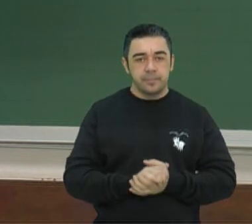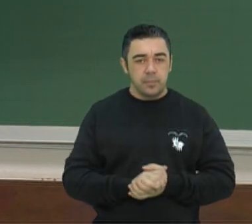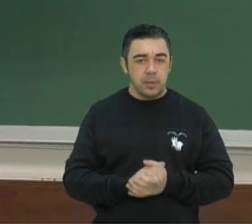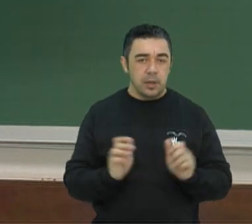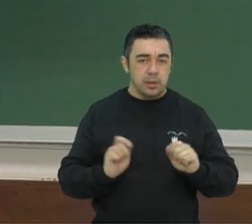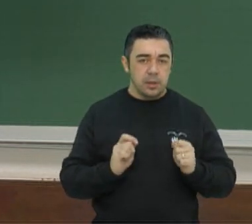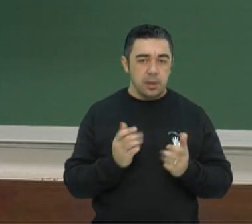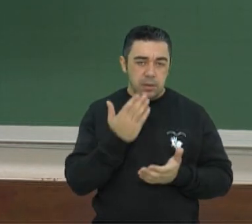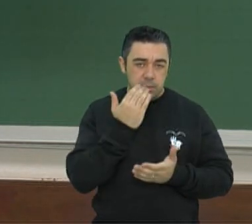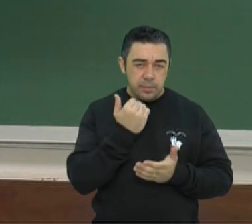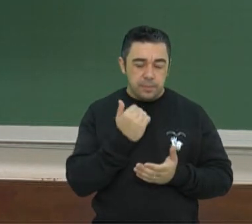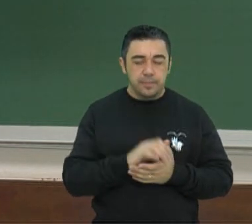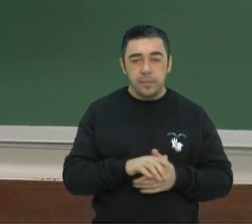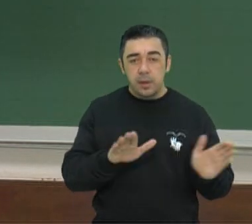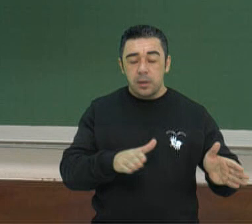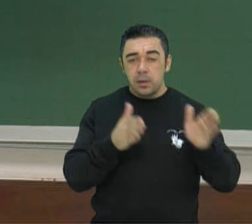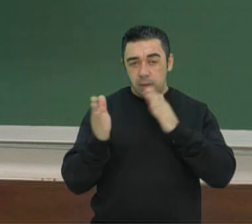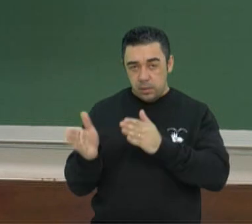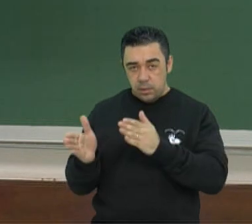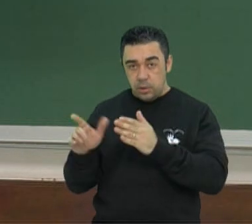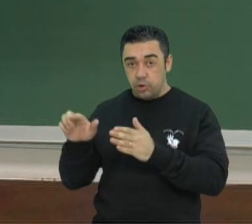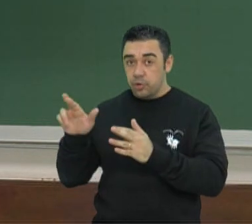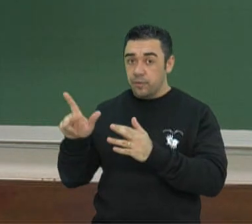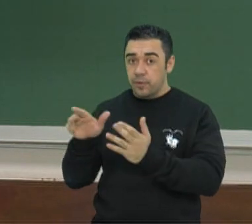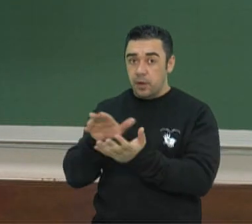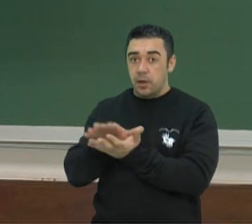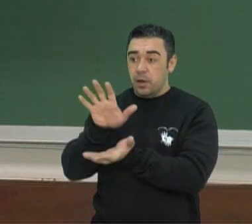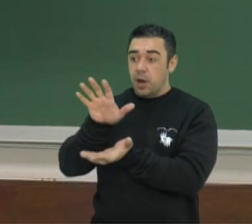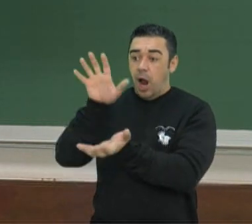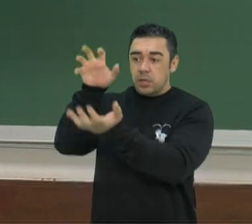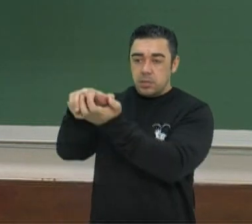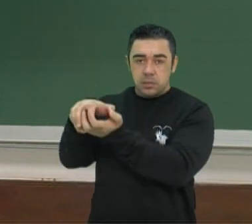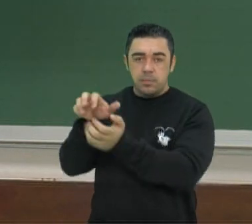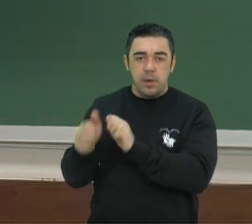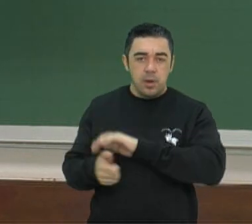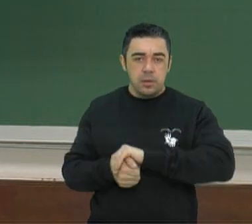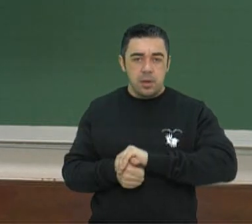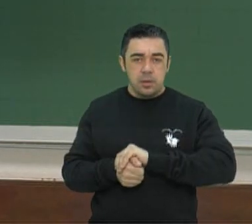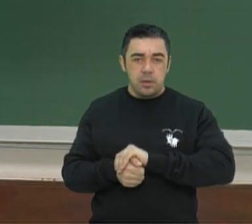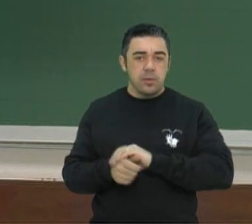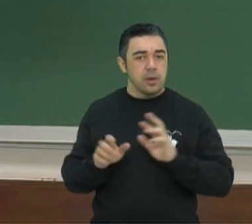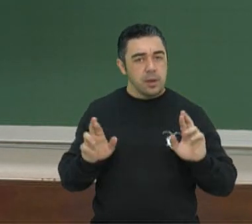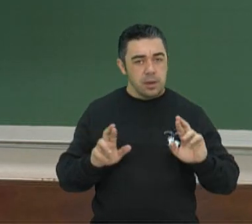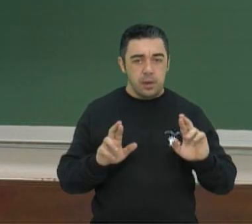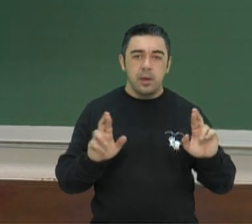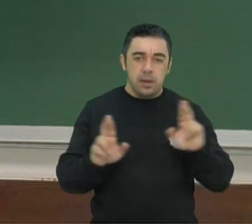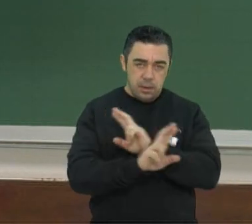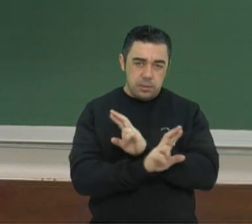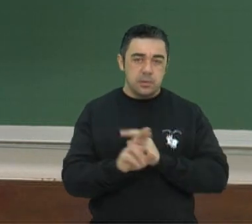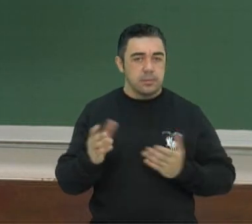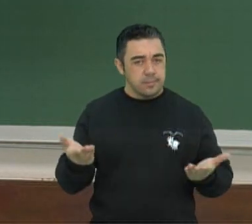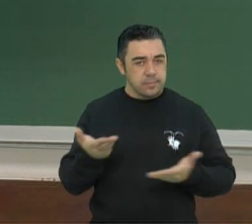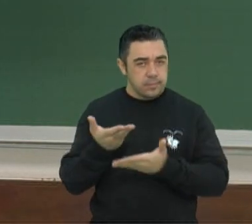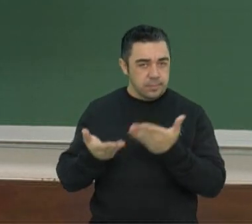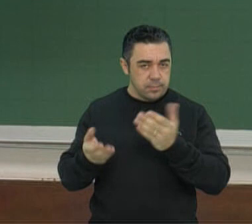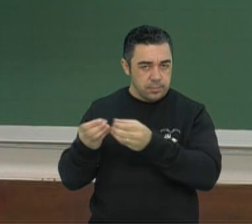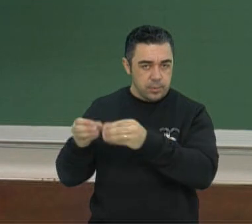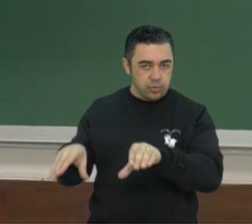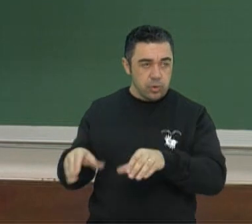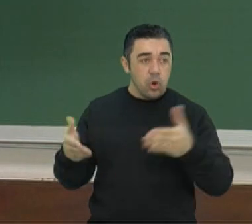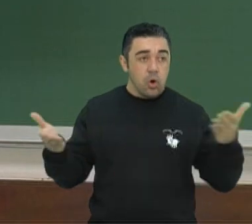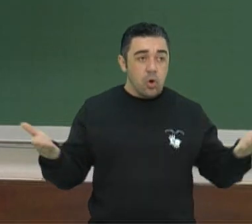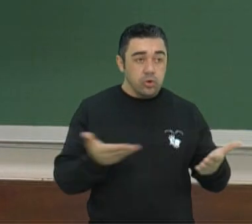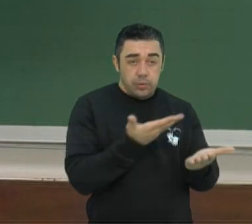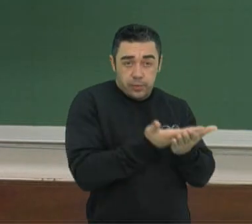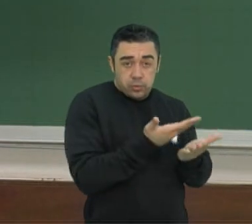ganha alimento, né? E aqui já não, né? Aqui ele está se alimentando de um cágado, aqui, por exemplo. Então, é uma relação desarmônica. A gente vai estudar hoje